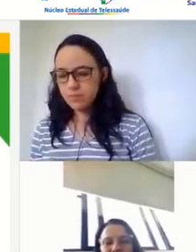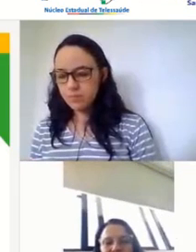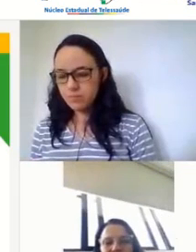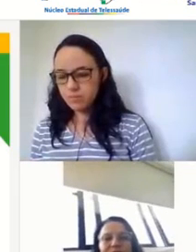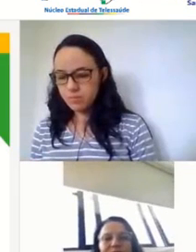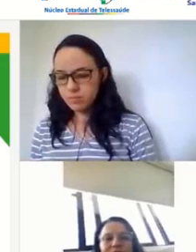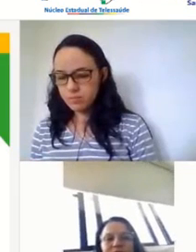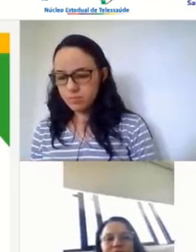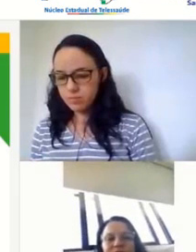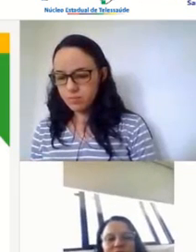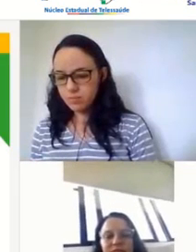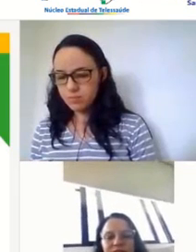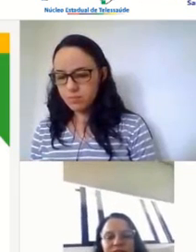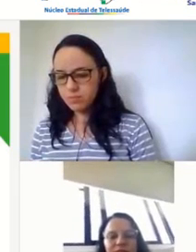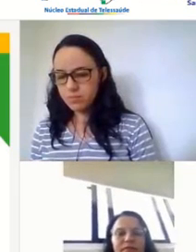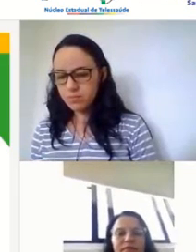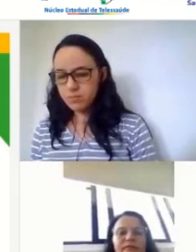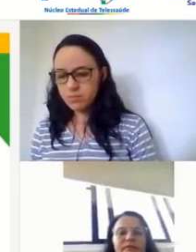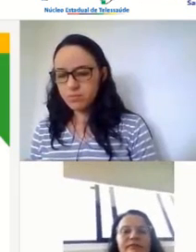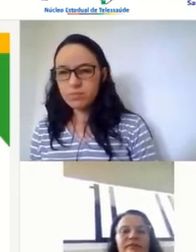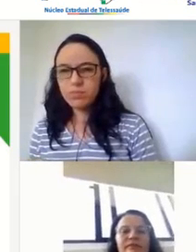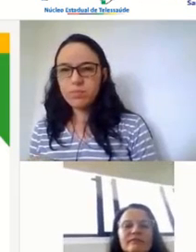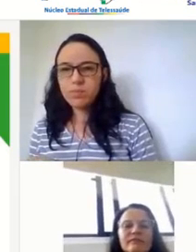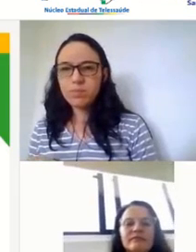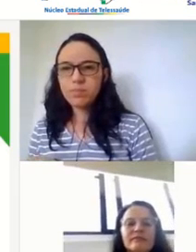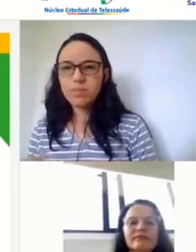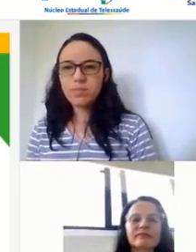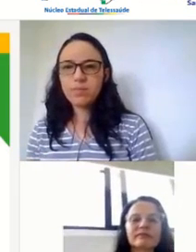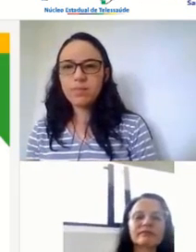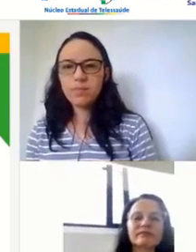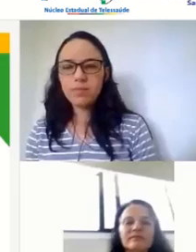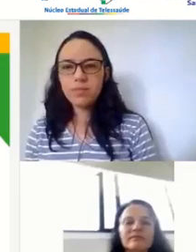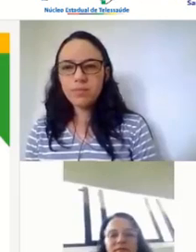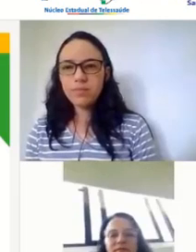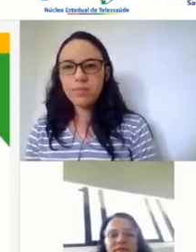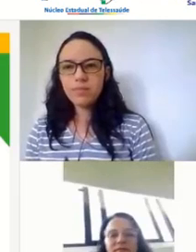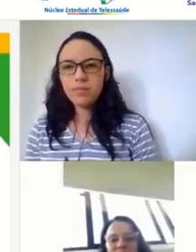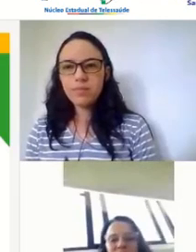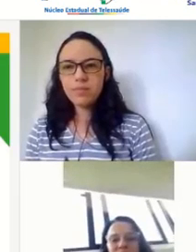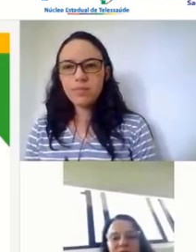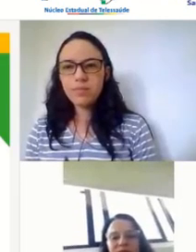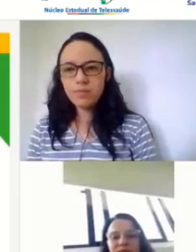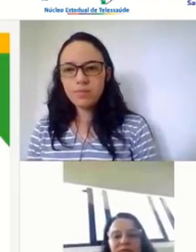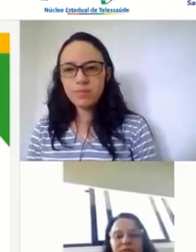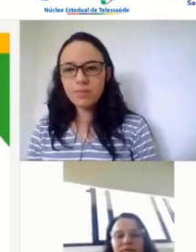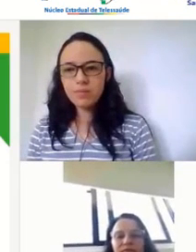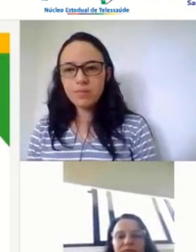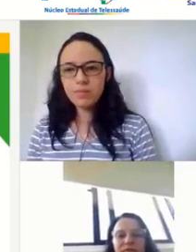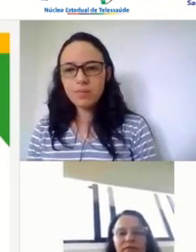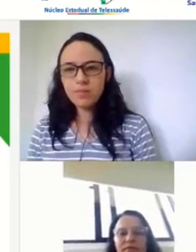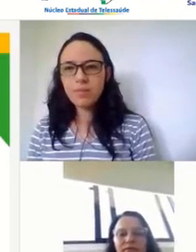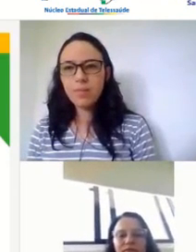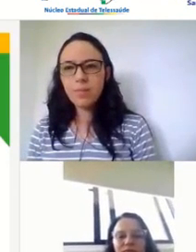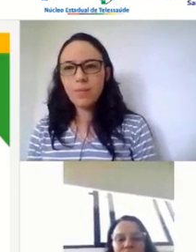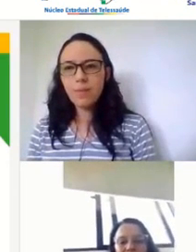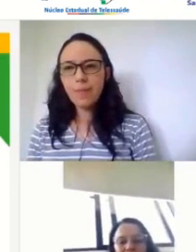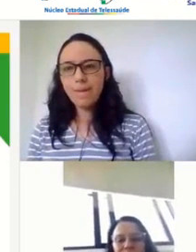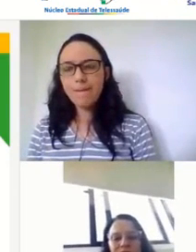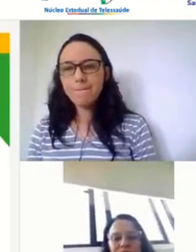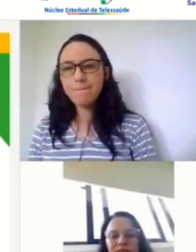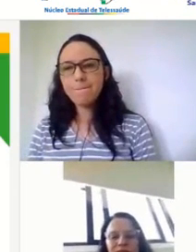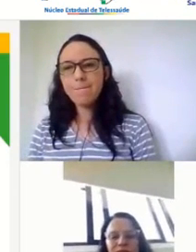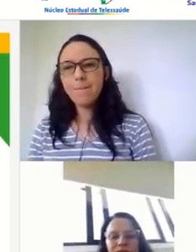abrir o microfone uma pessoa por mês até o pessoal para deixar também por